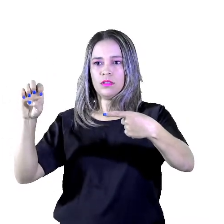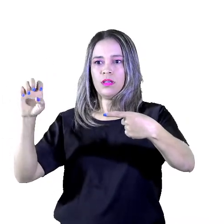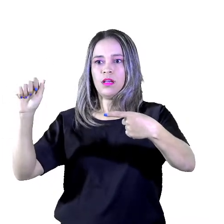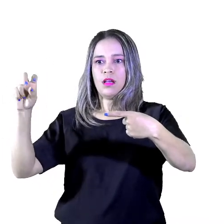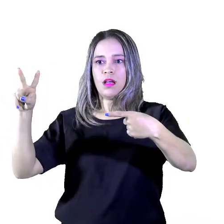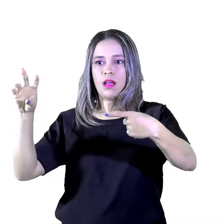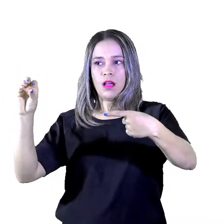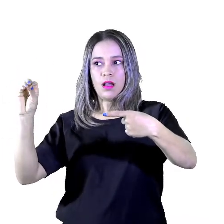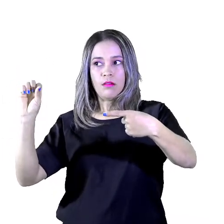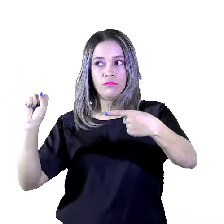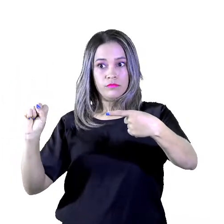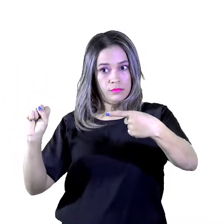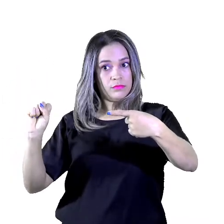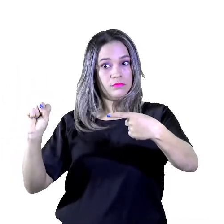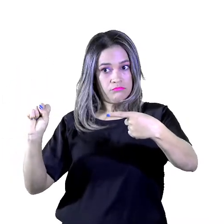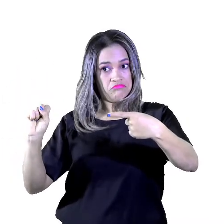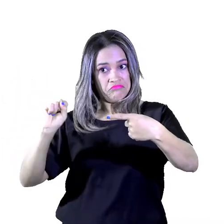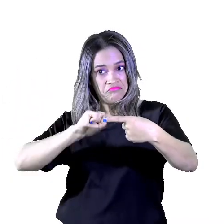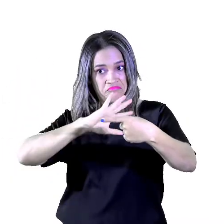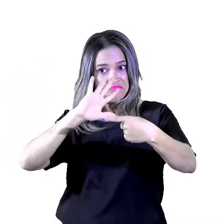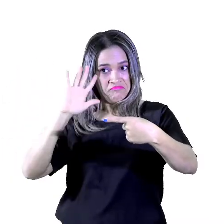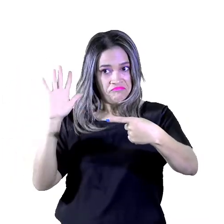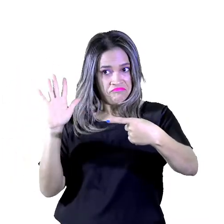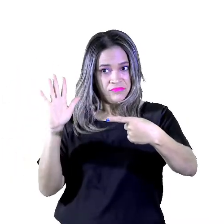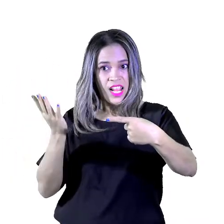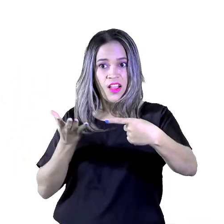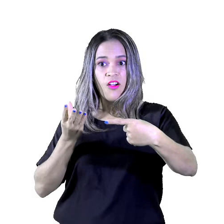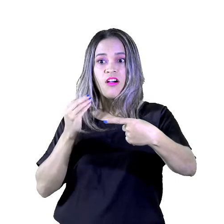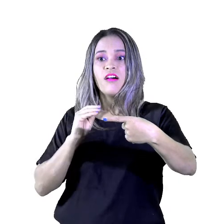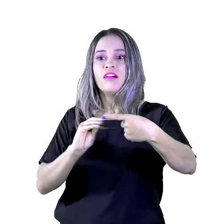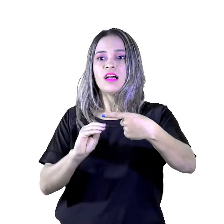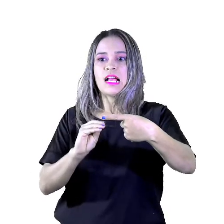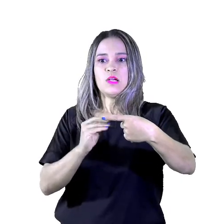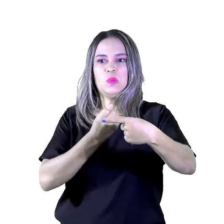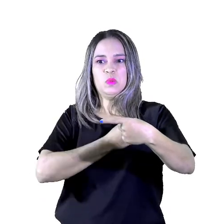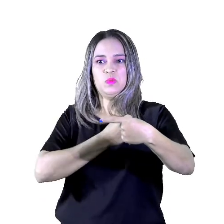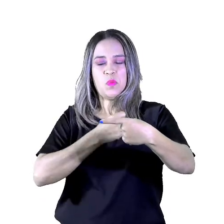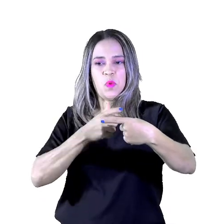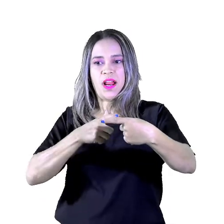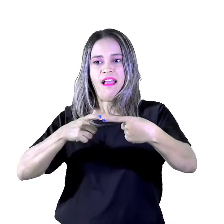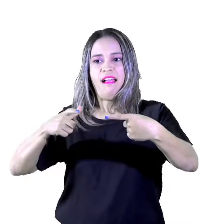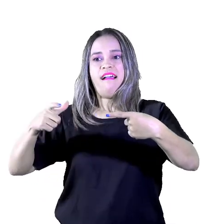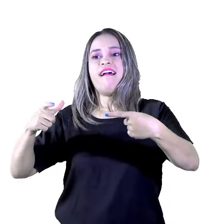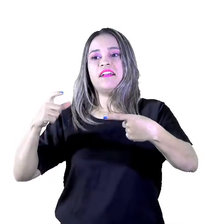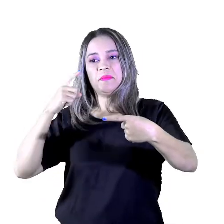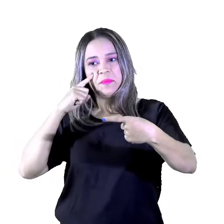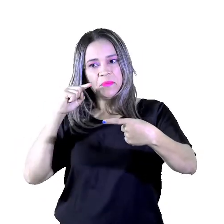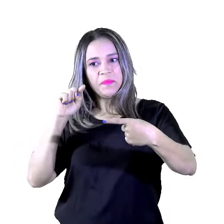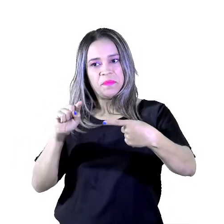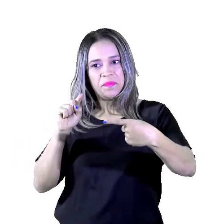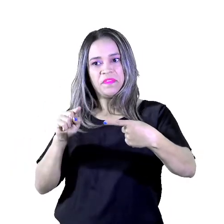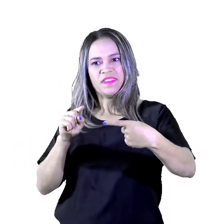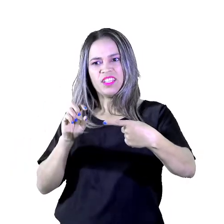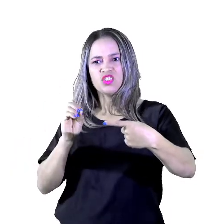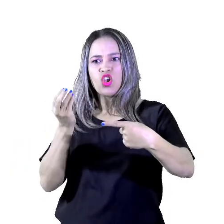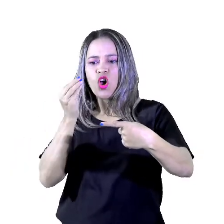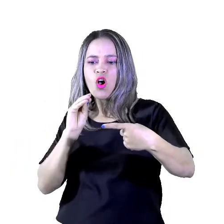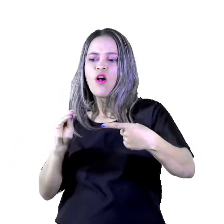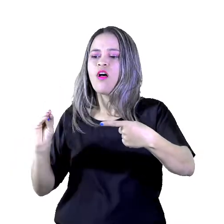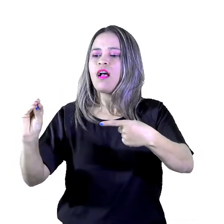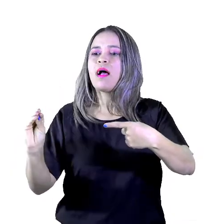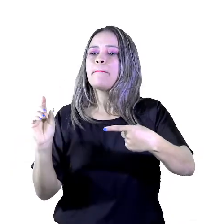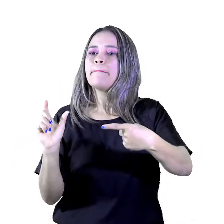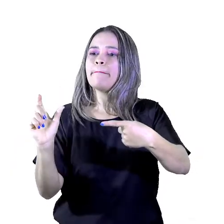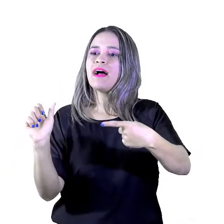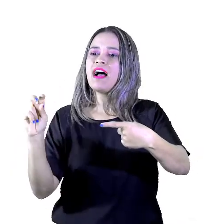Turminha, tranquilo, viu? Olha, agora eu trouxe um número grande aí na fração, para você ver que é apenas acrescentar a palavra